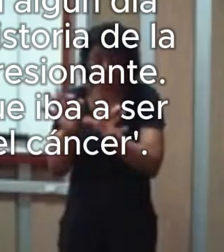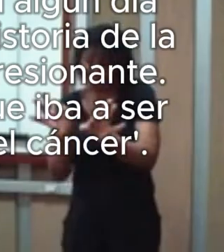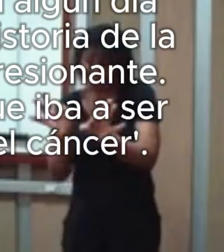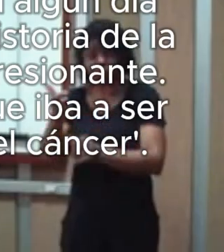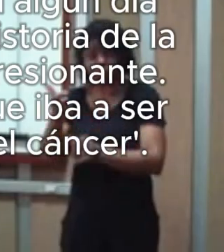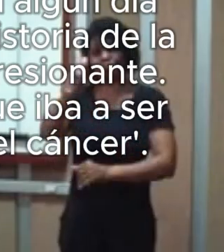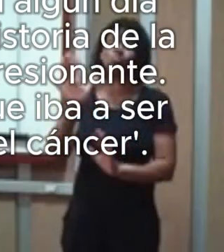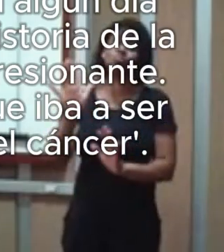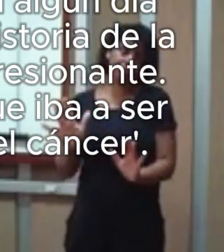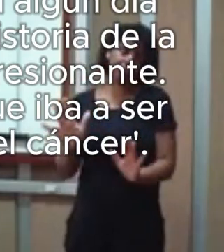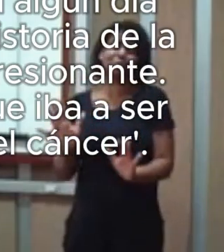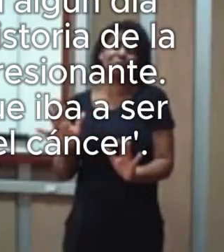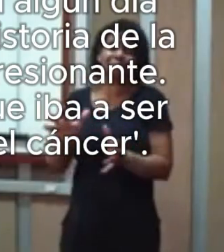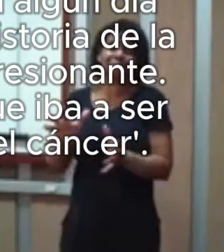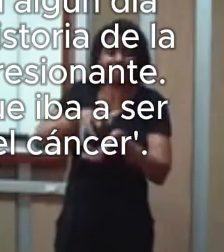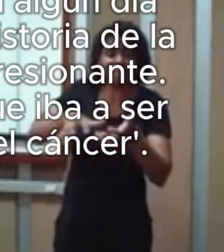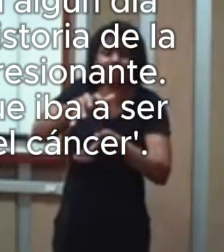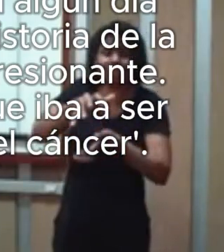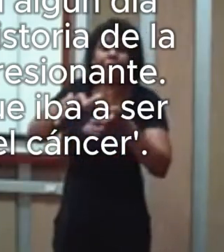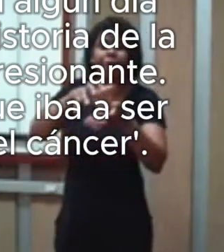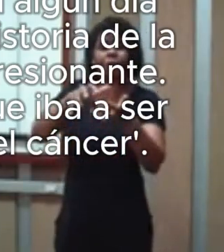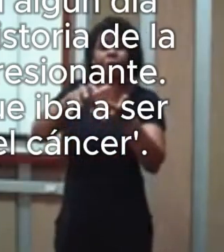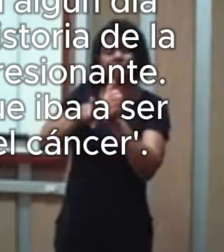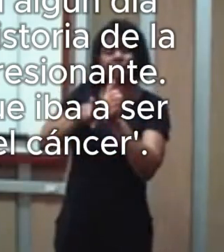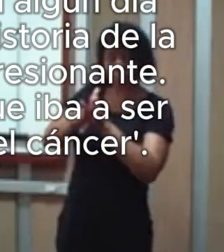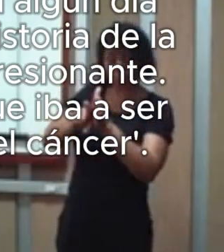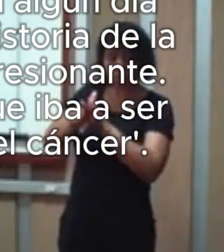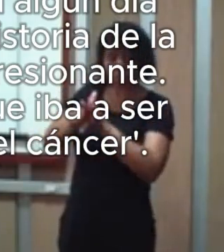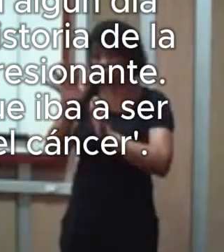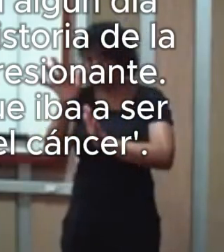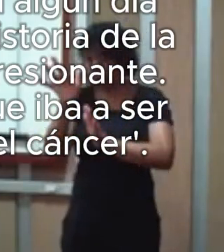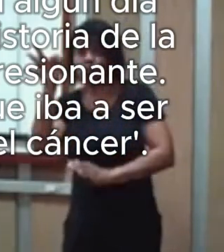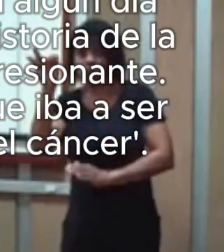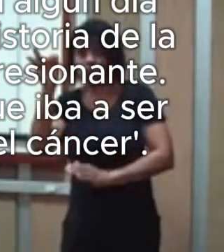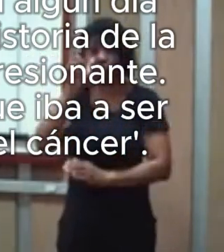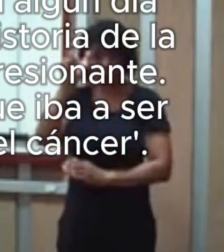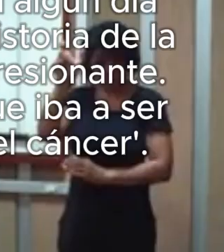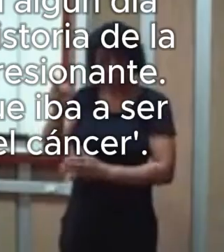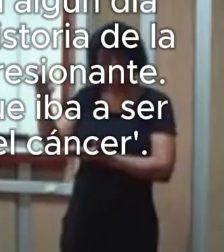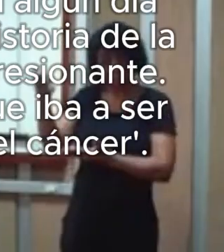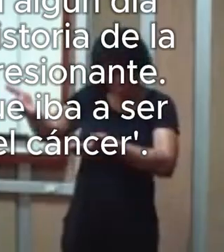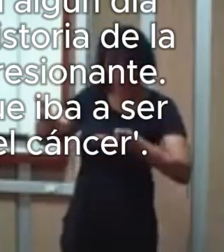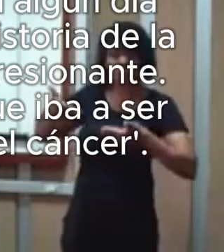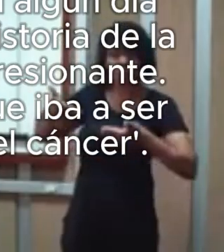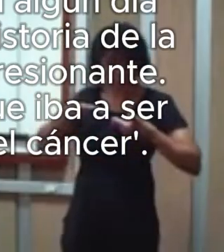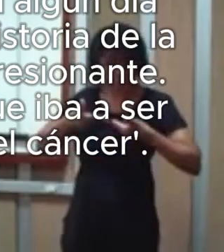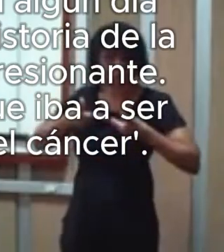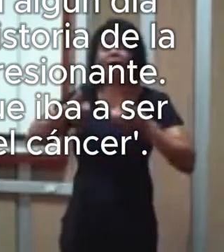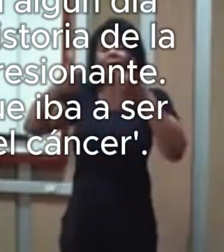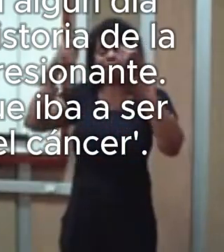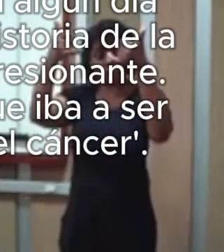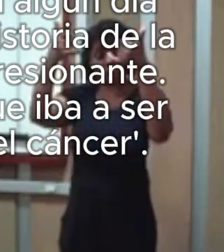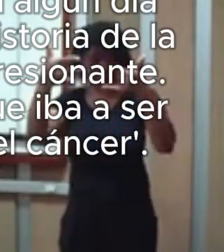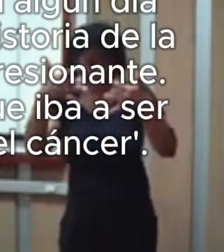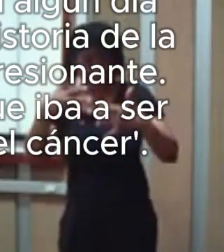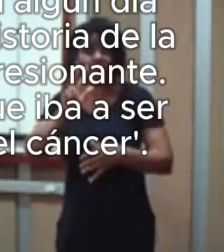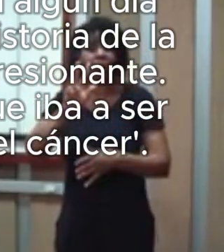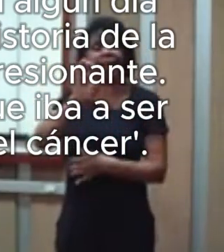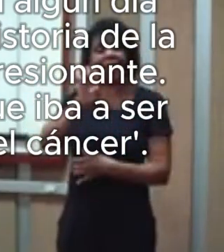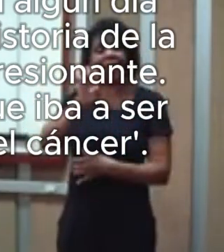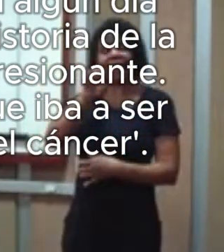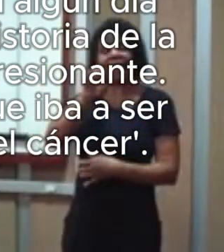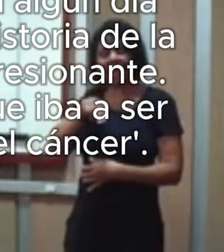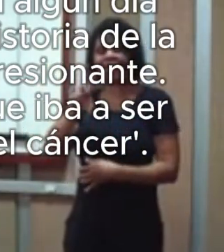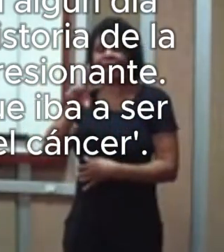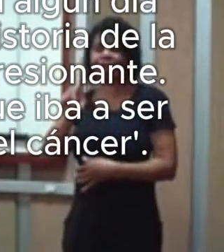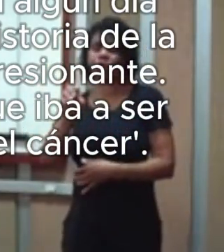que bagunça a história, né? Se algum dia vocês tiverem interesse, me convidem, eu conto a história da endostatina. A